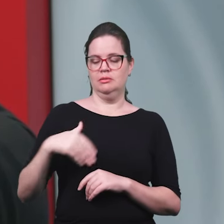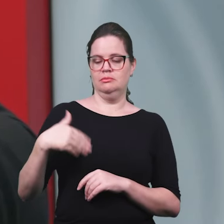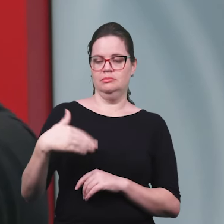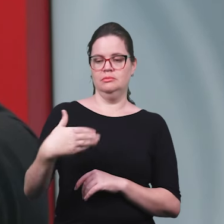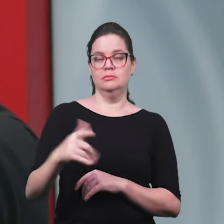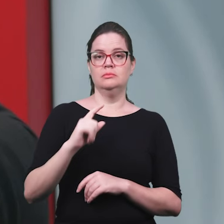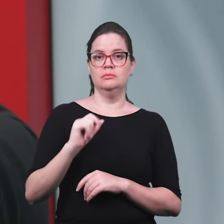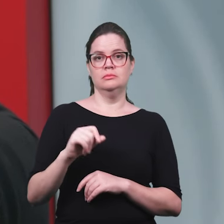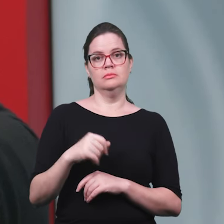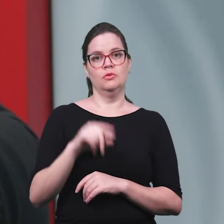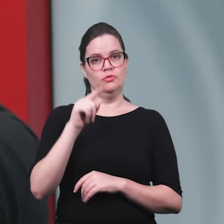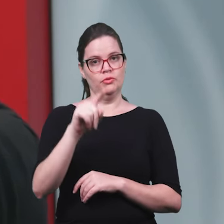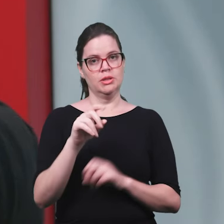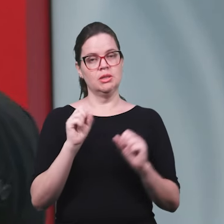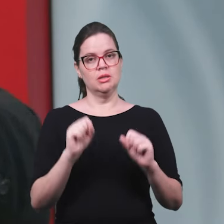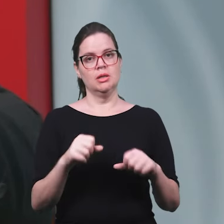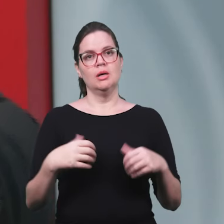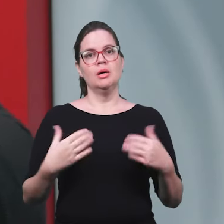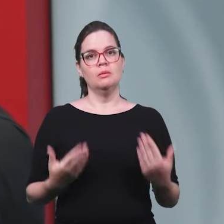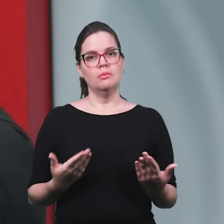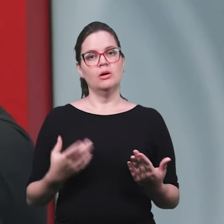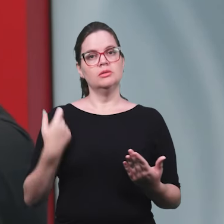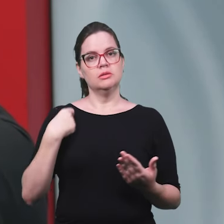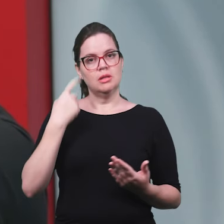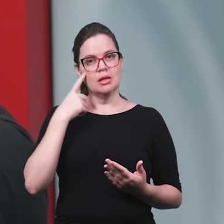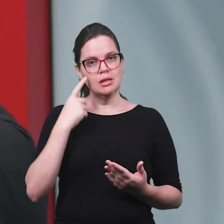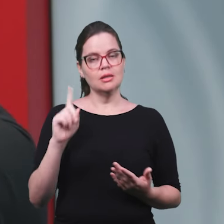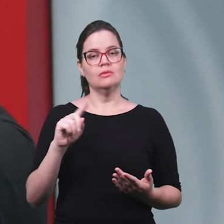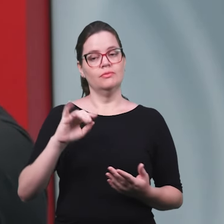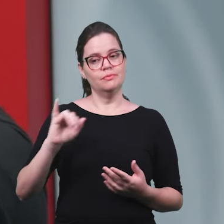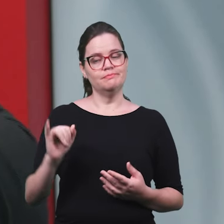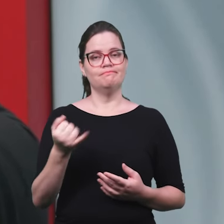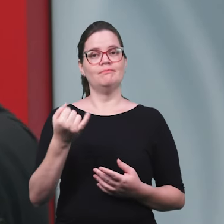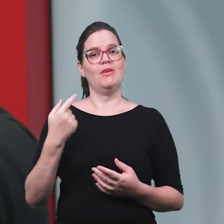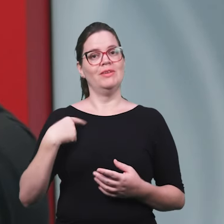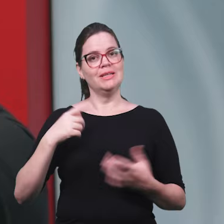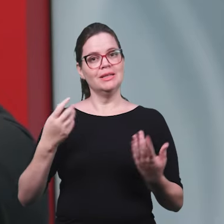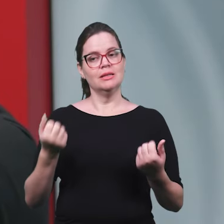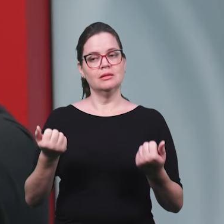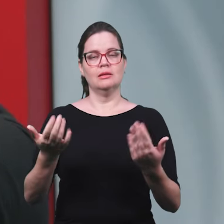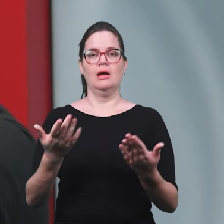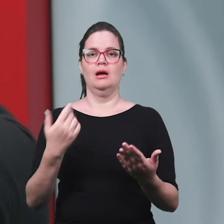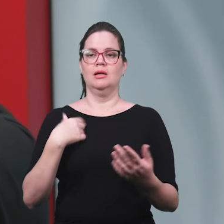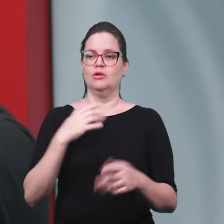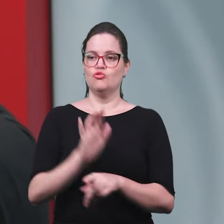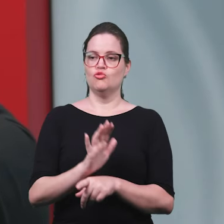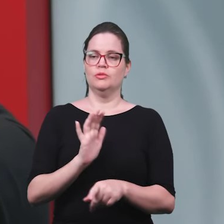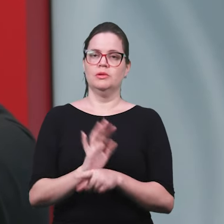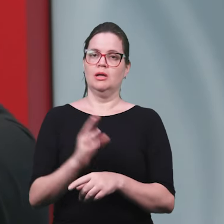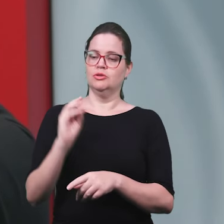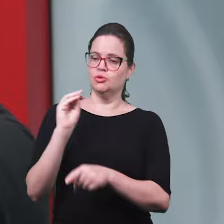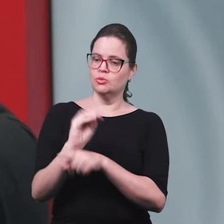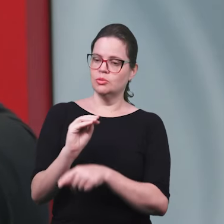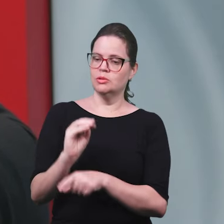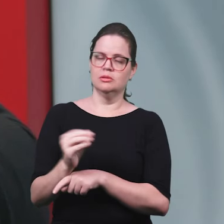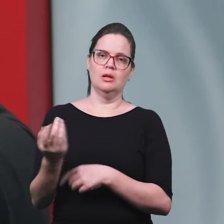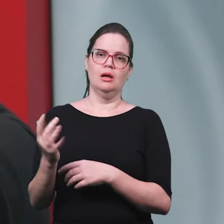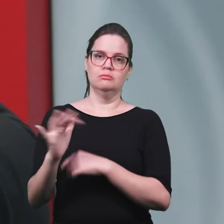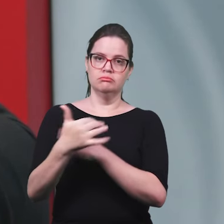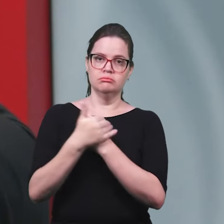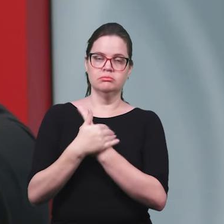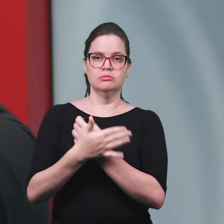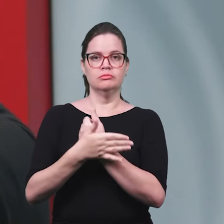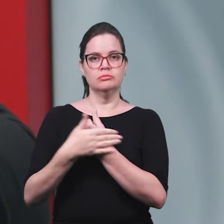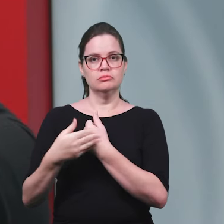chegar um tempo que talvez você que vai ter que ser o provedor. Você que vai precisar de cuidar,